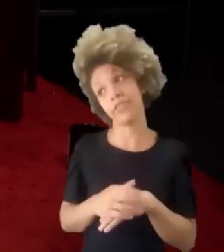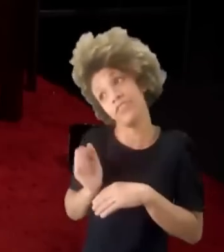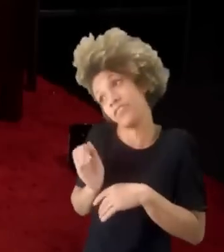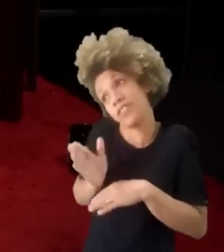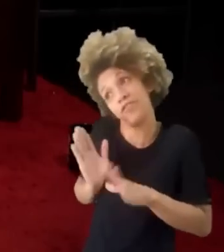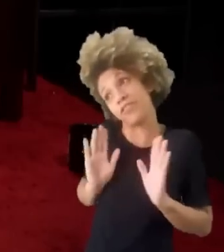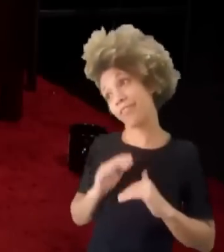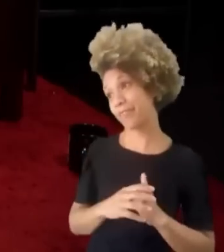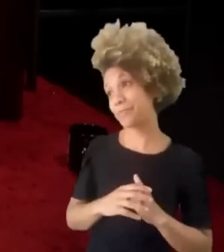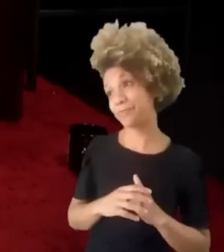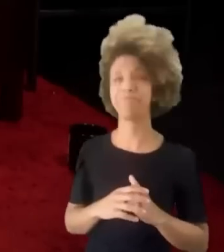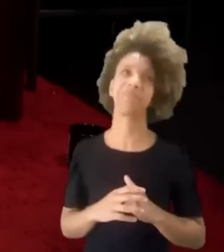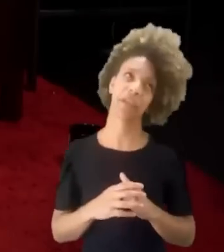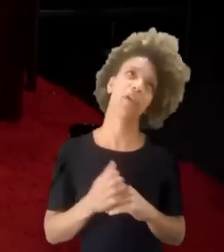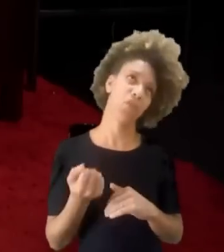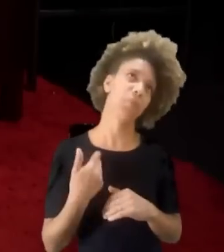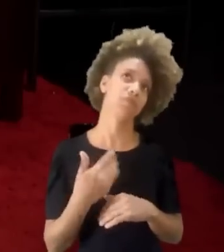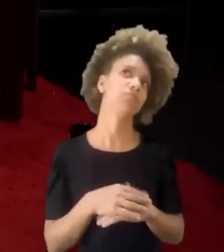se